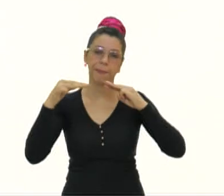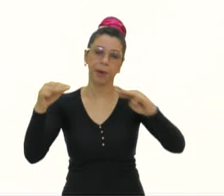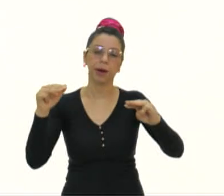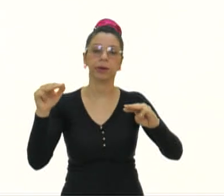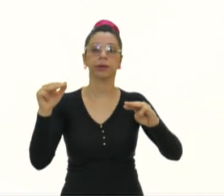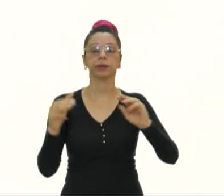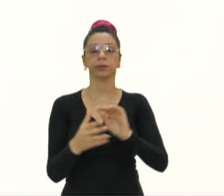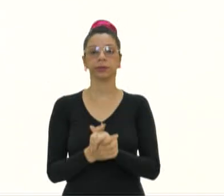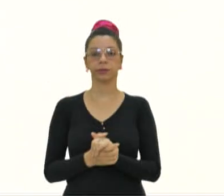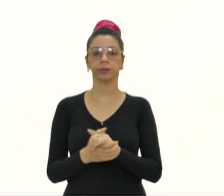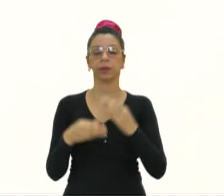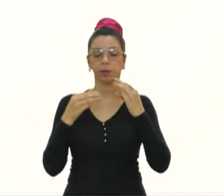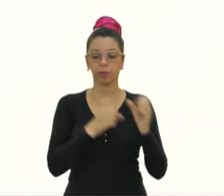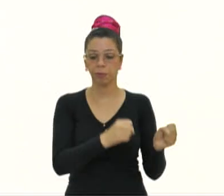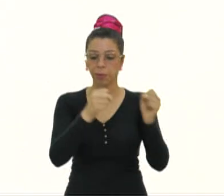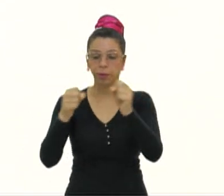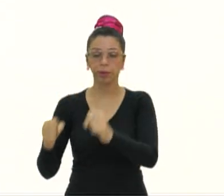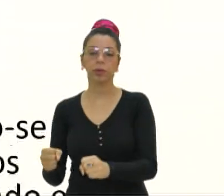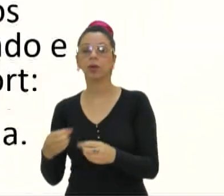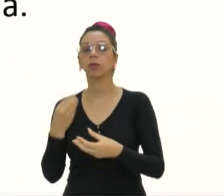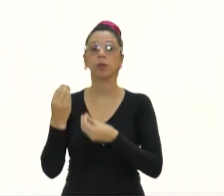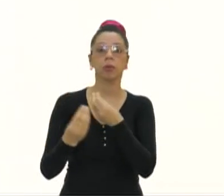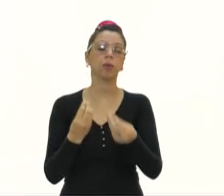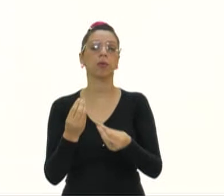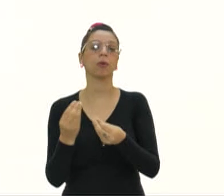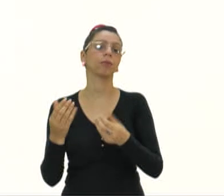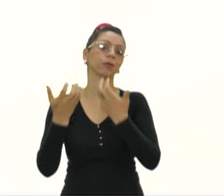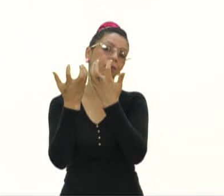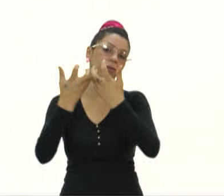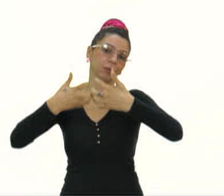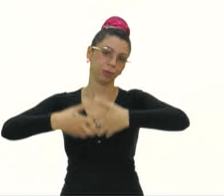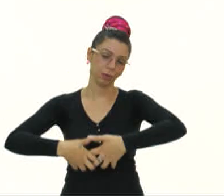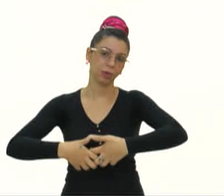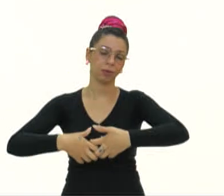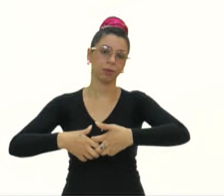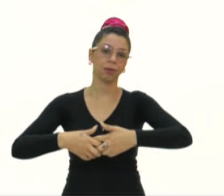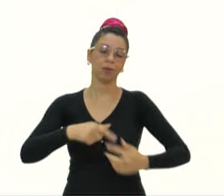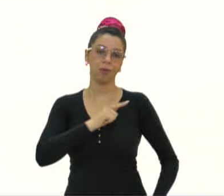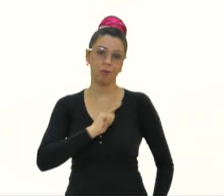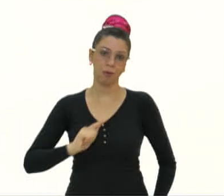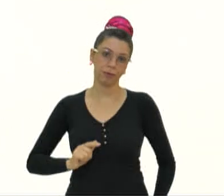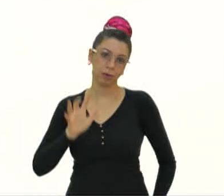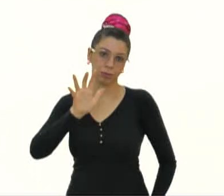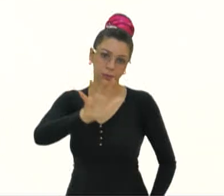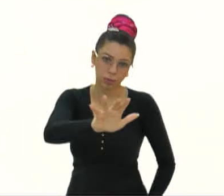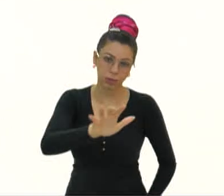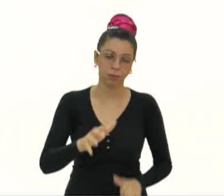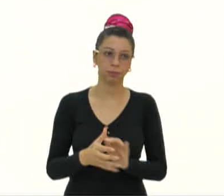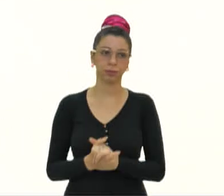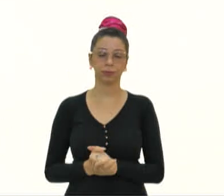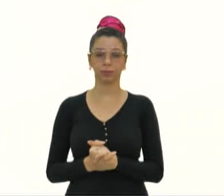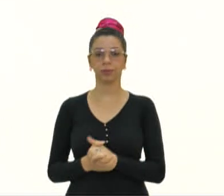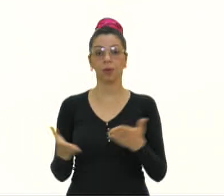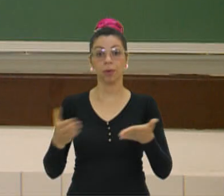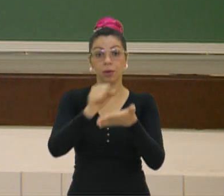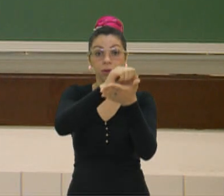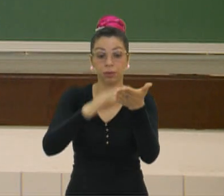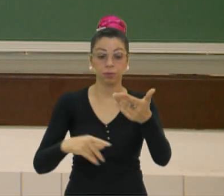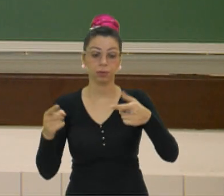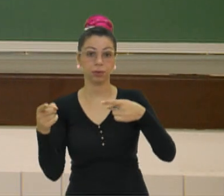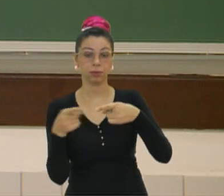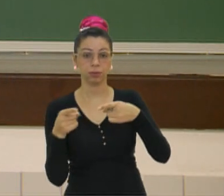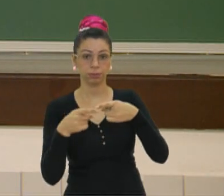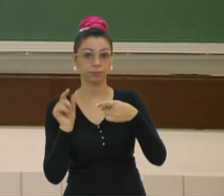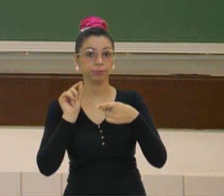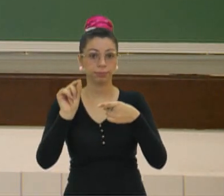essa estetização do governante. A partir disso, façamos a primeira atividade.